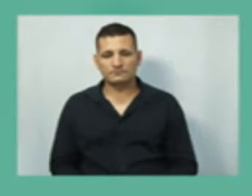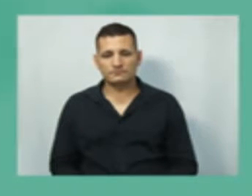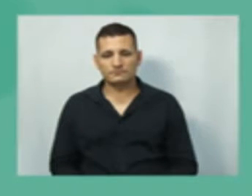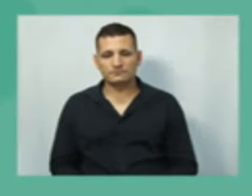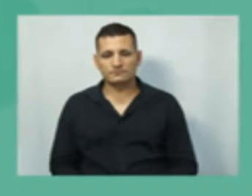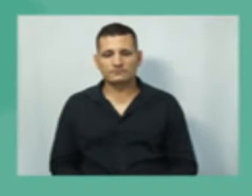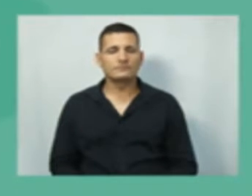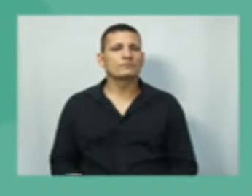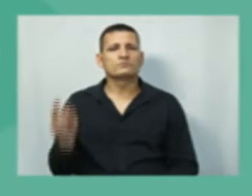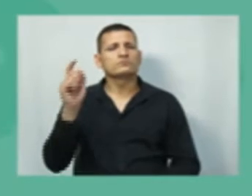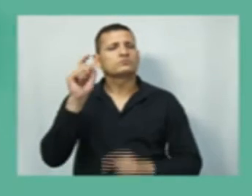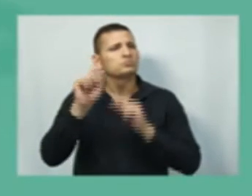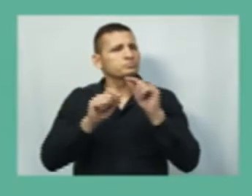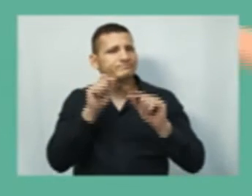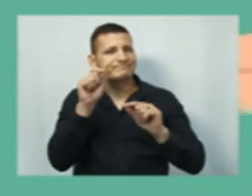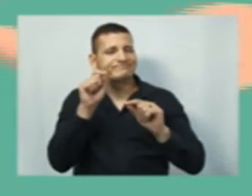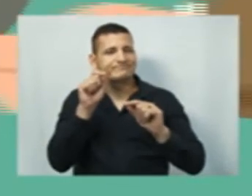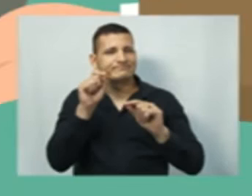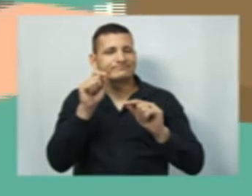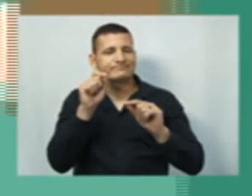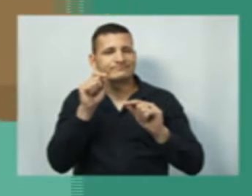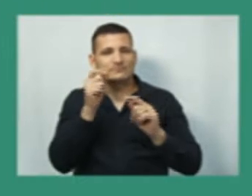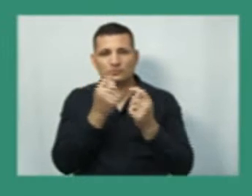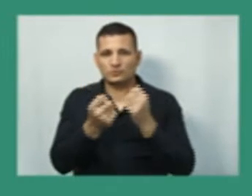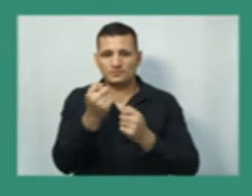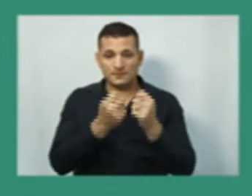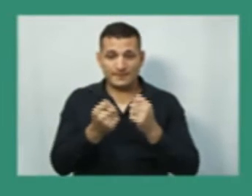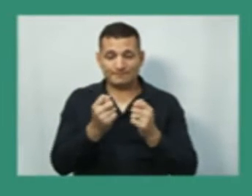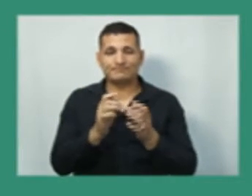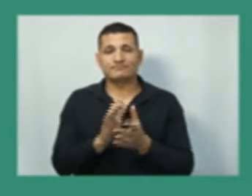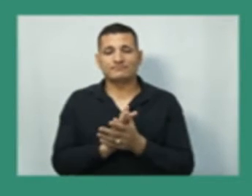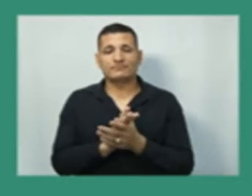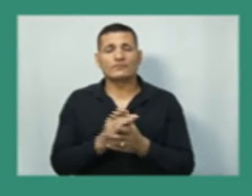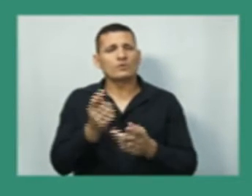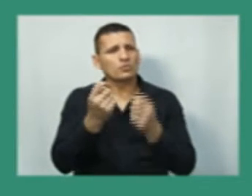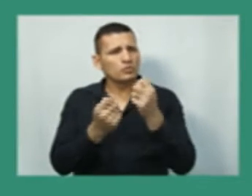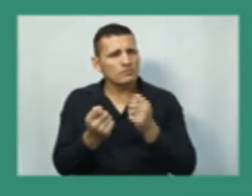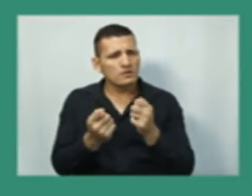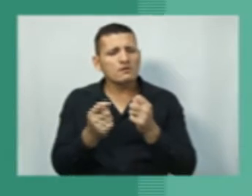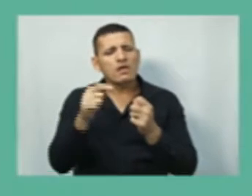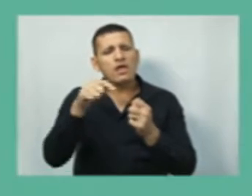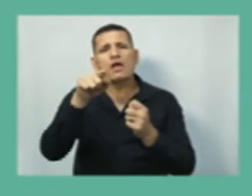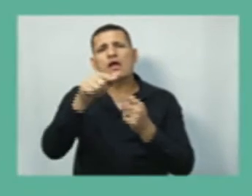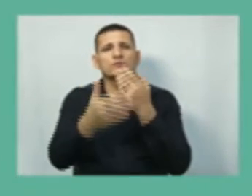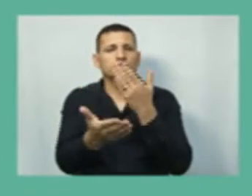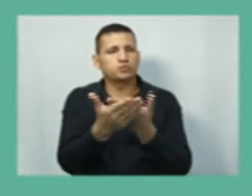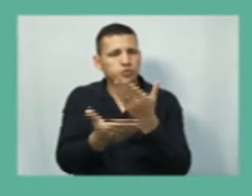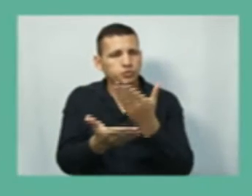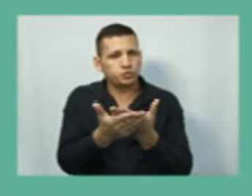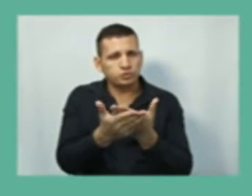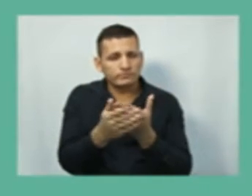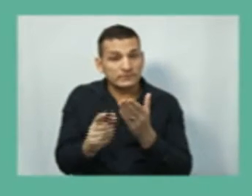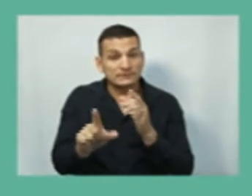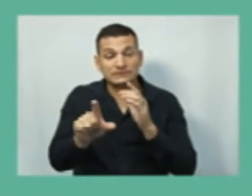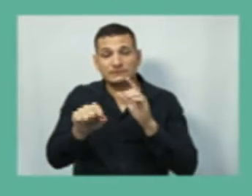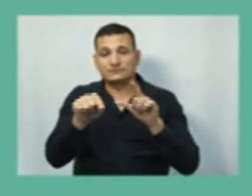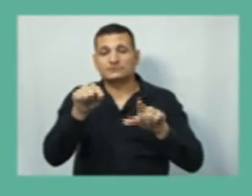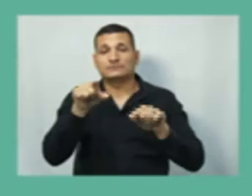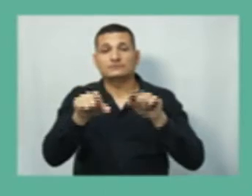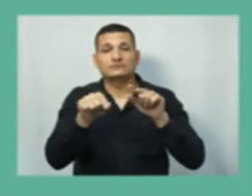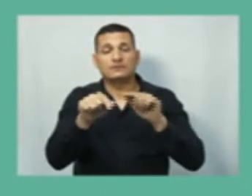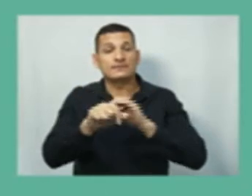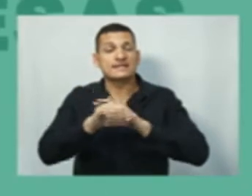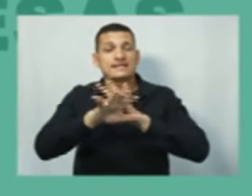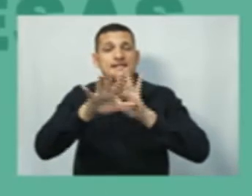O que é economia? A economia nada mais é que o estudo das escolhas. De forma mais clara,